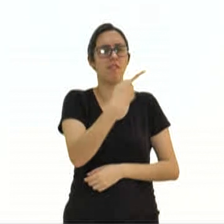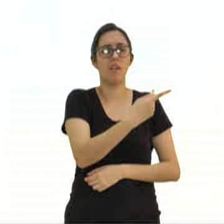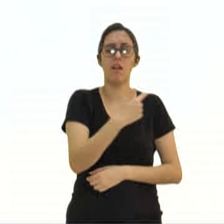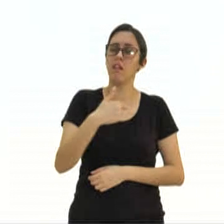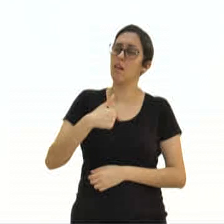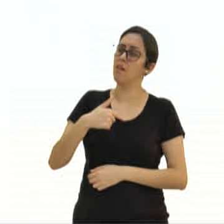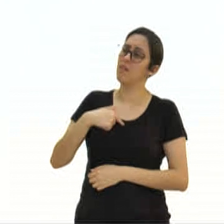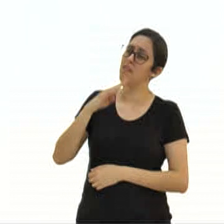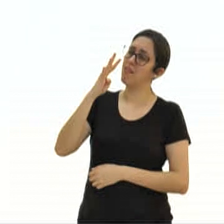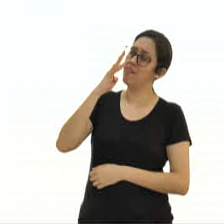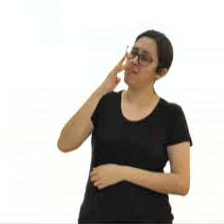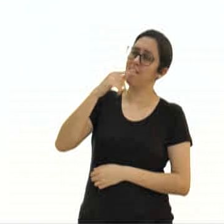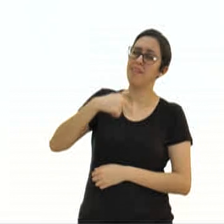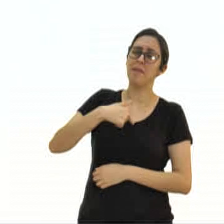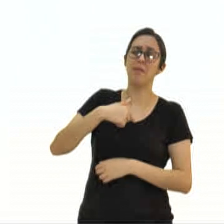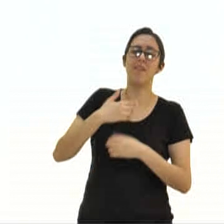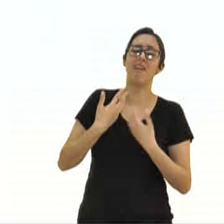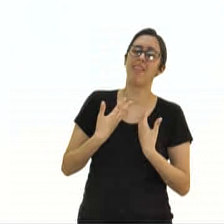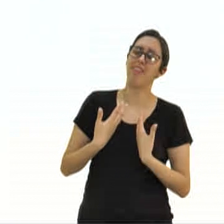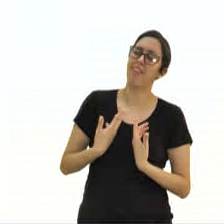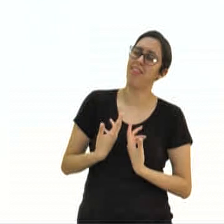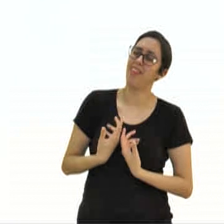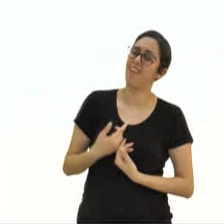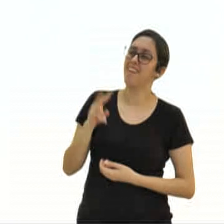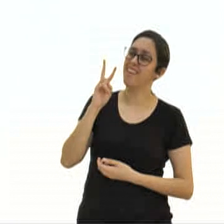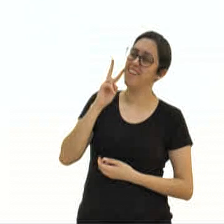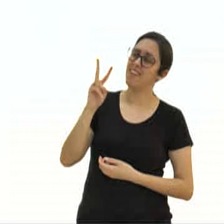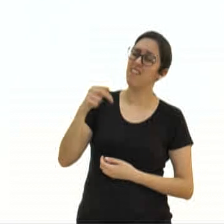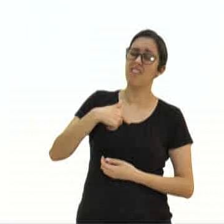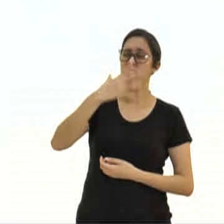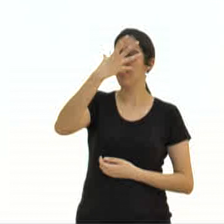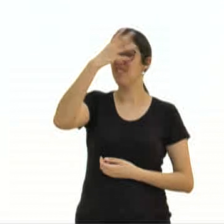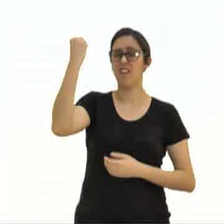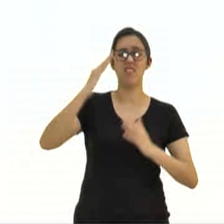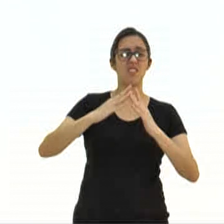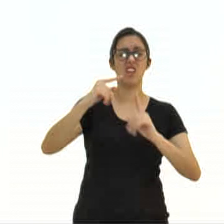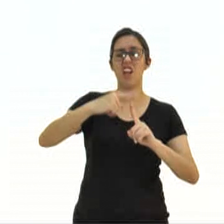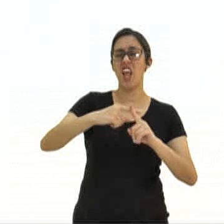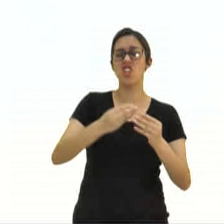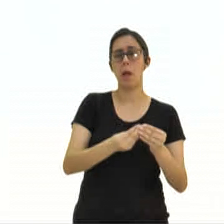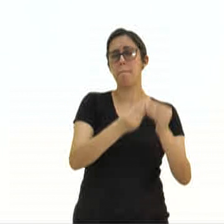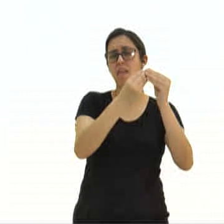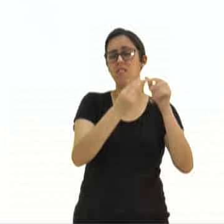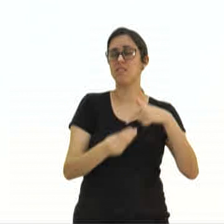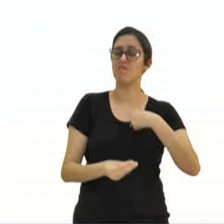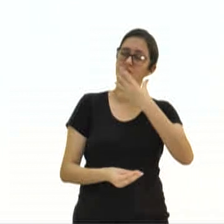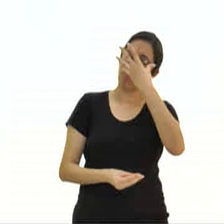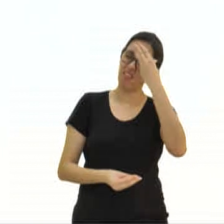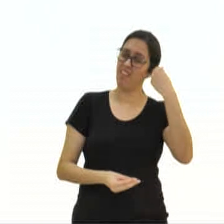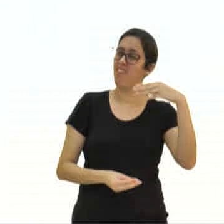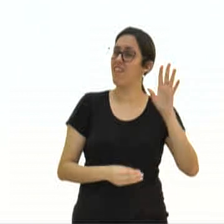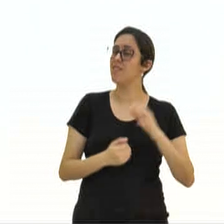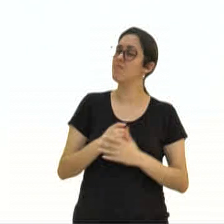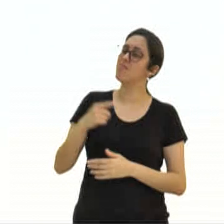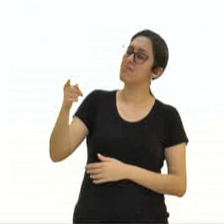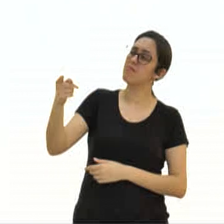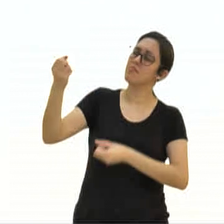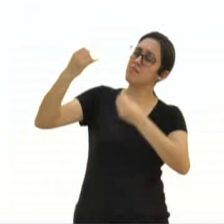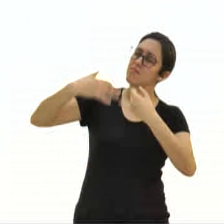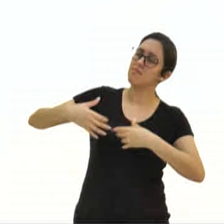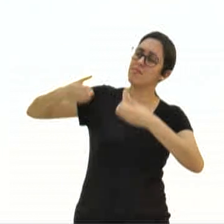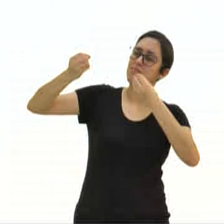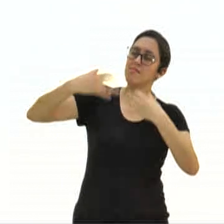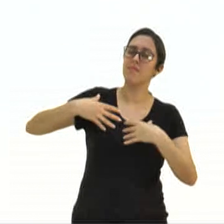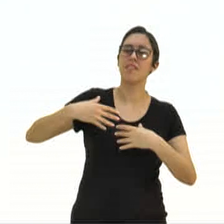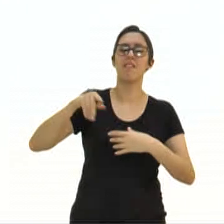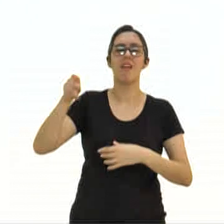minha alma e fazia esquecer a missa e a igreja. Falava das suas devoções de menina e moça,